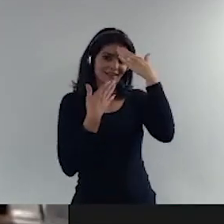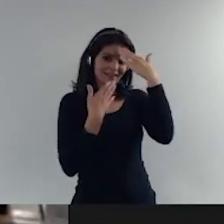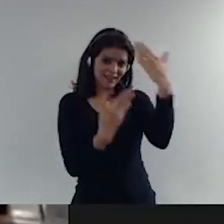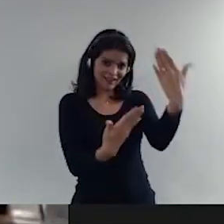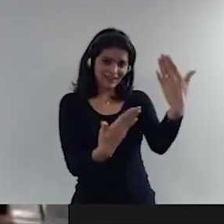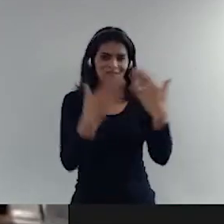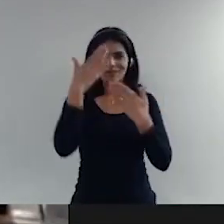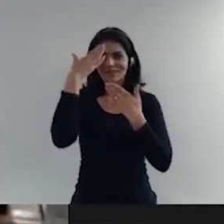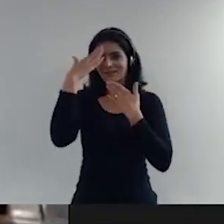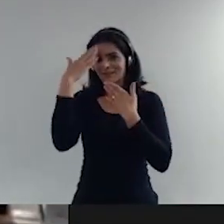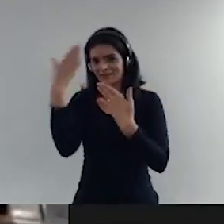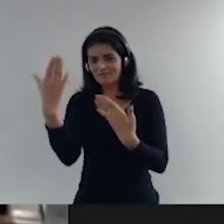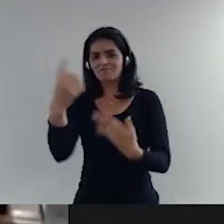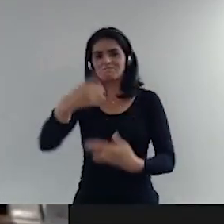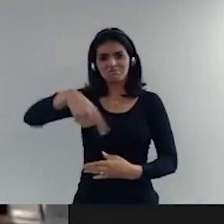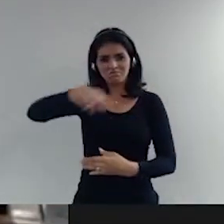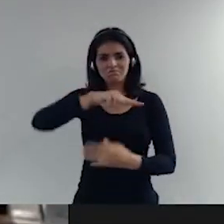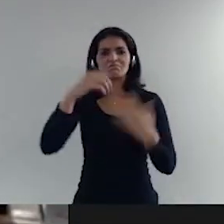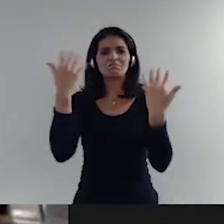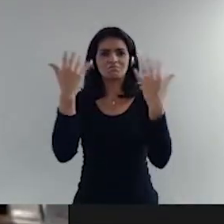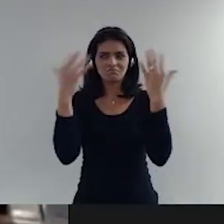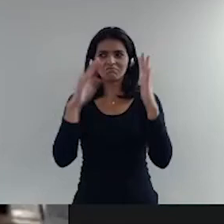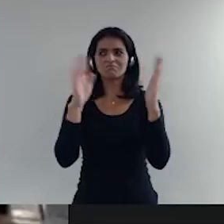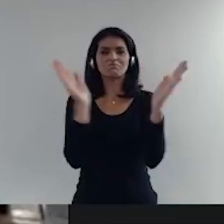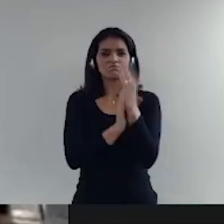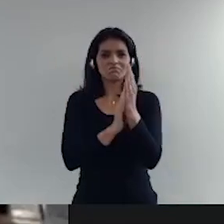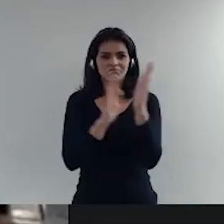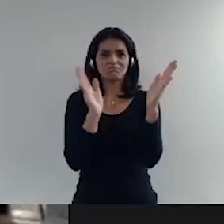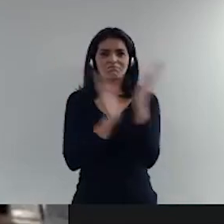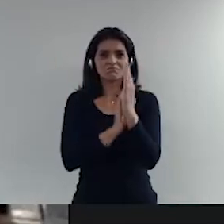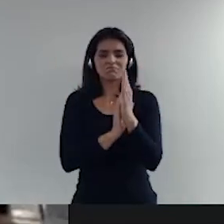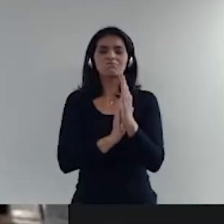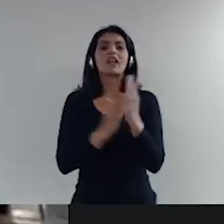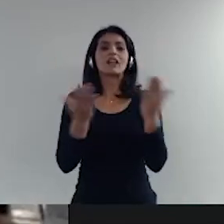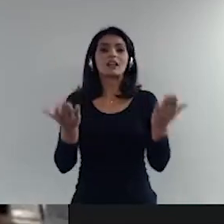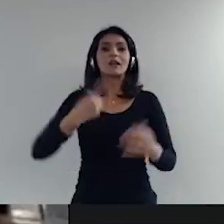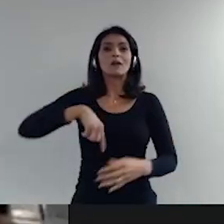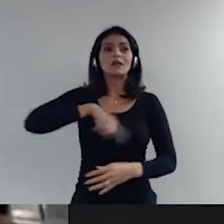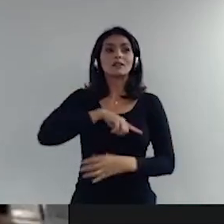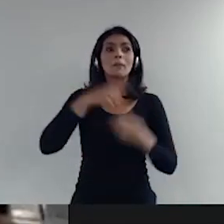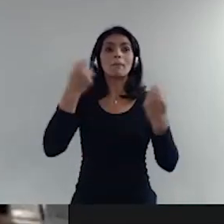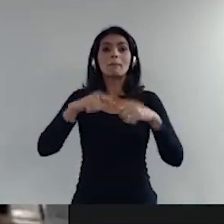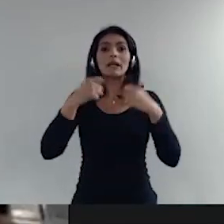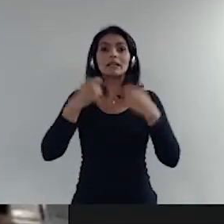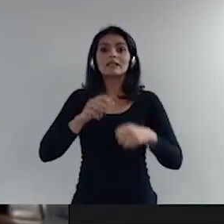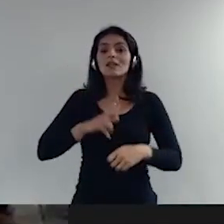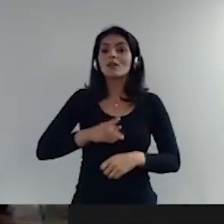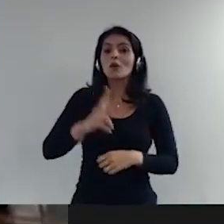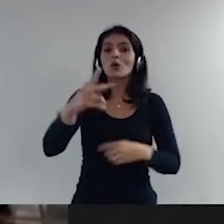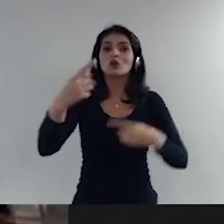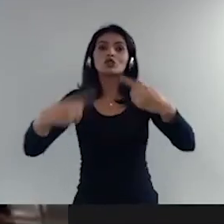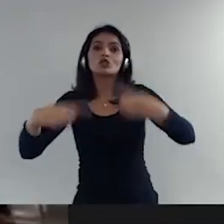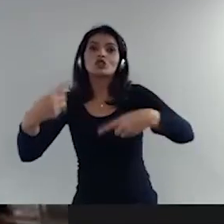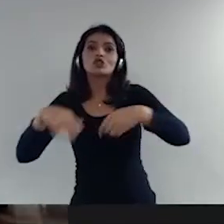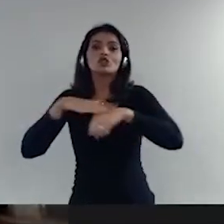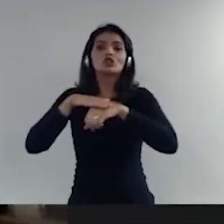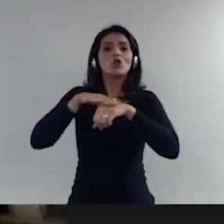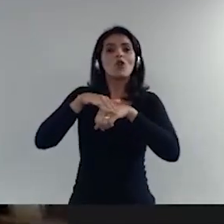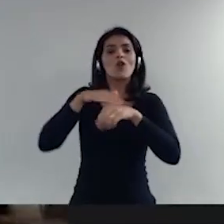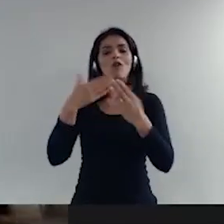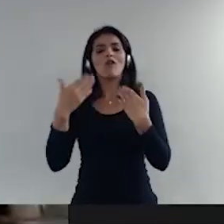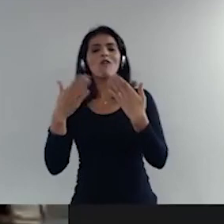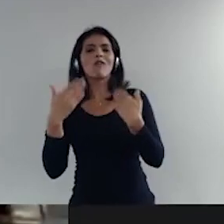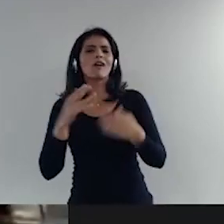estão, assim, de parabéns, e nós precisamos levar essa conversa adiante. Vamos levar